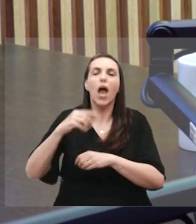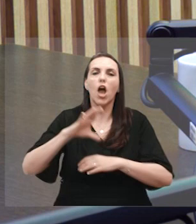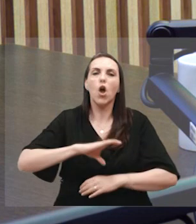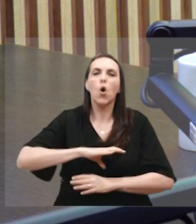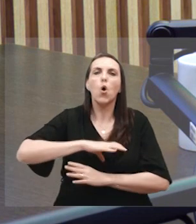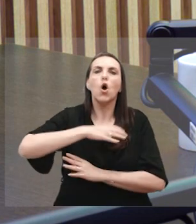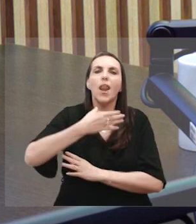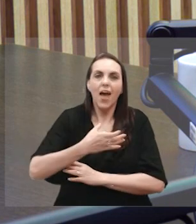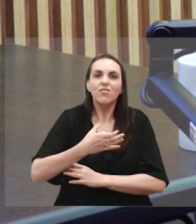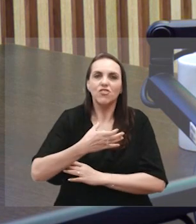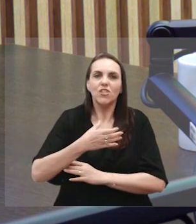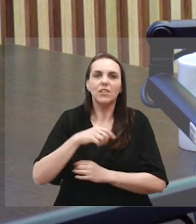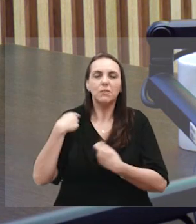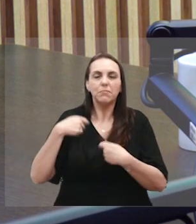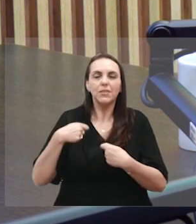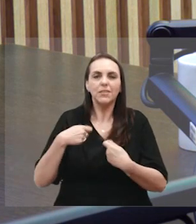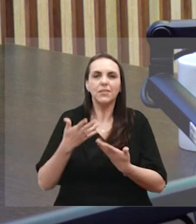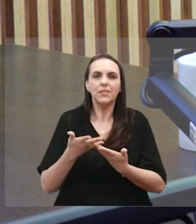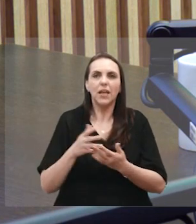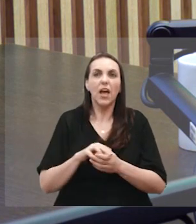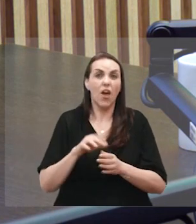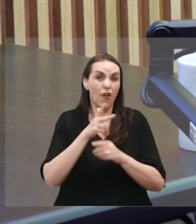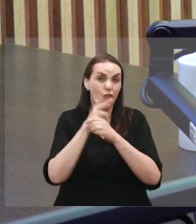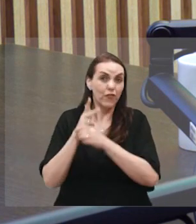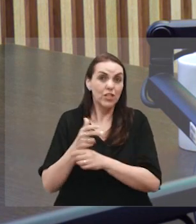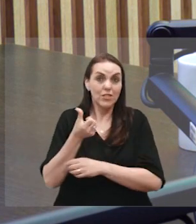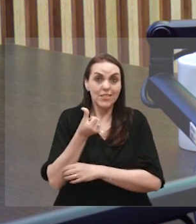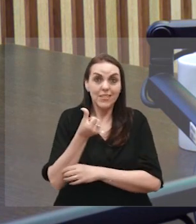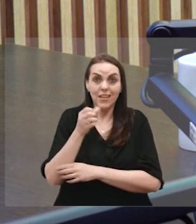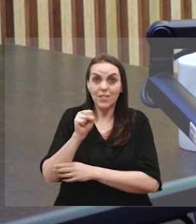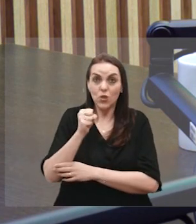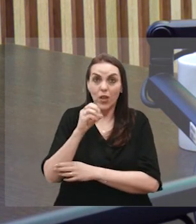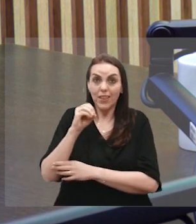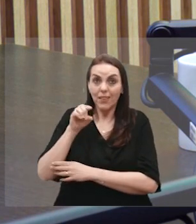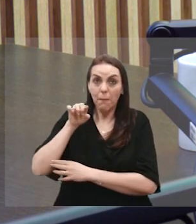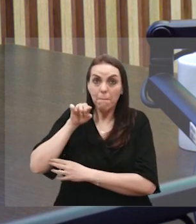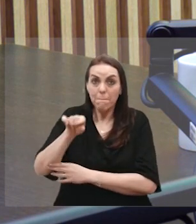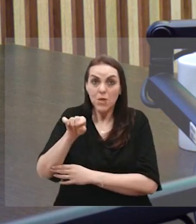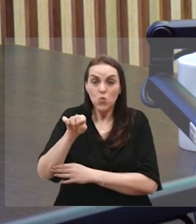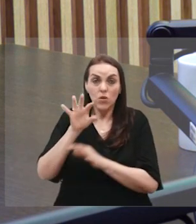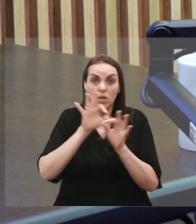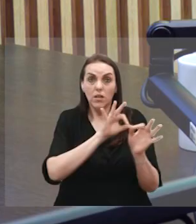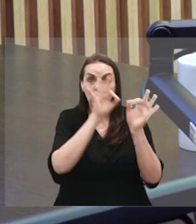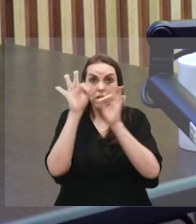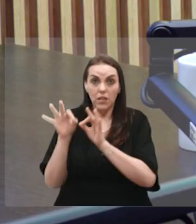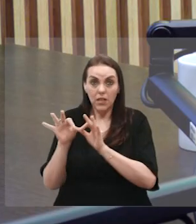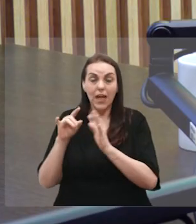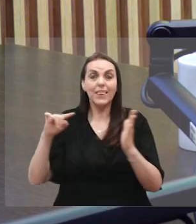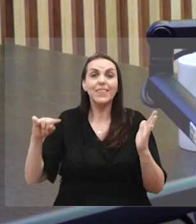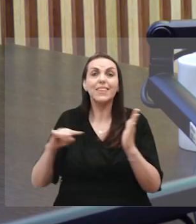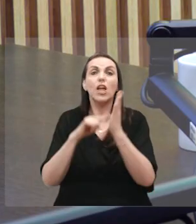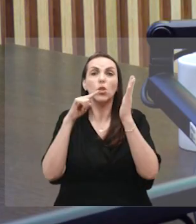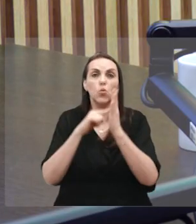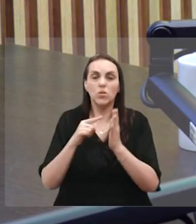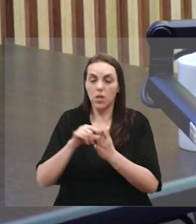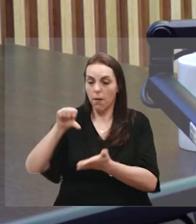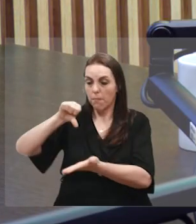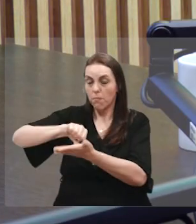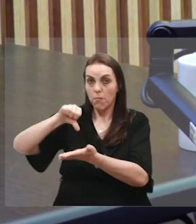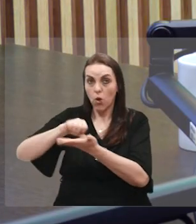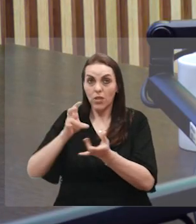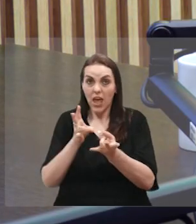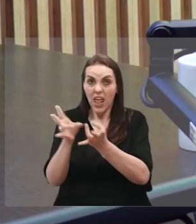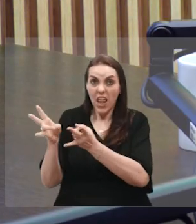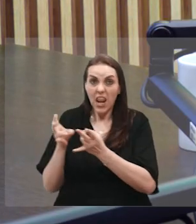coragem é a mãe de todas as virtudes. Um vídeo que eu fiz que deu 680 mil visualizações algumas semanas atrás é denunciando um ponto de tráfico em Caxias,